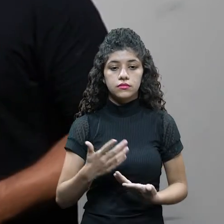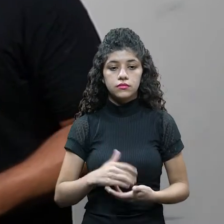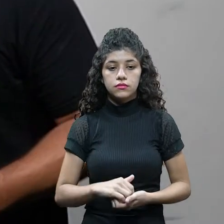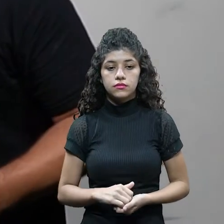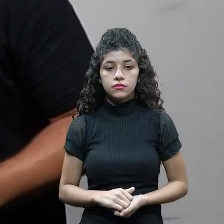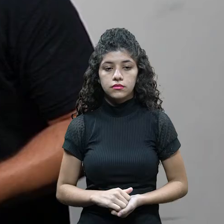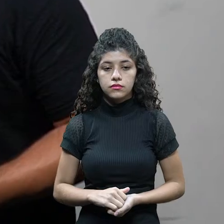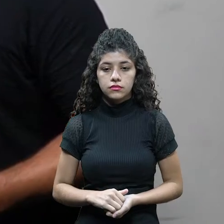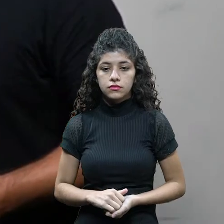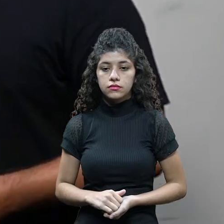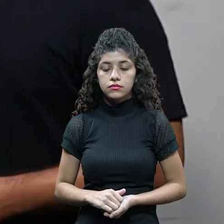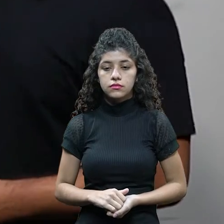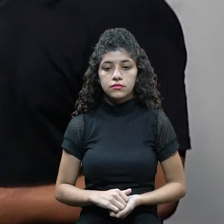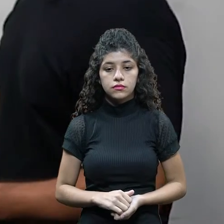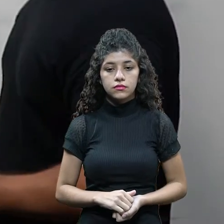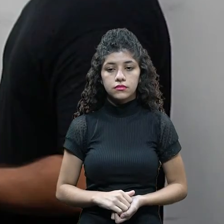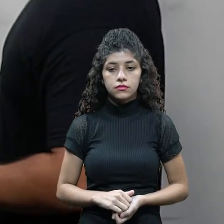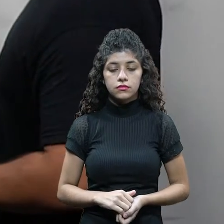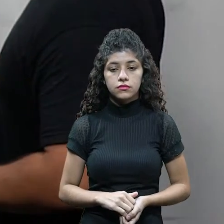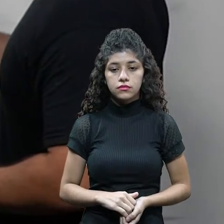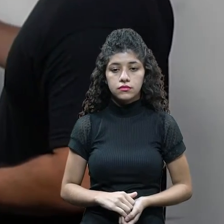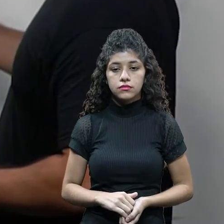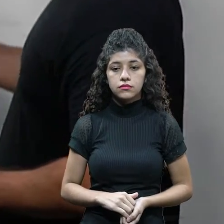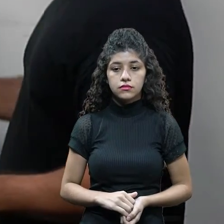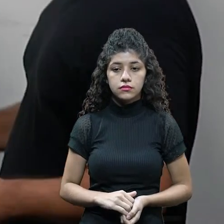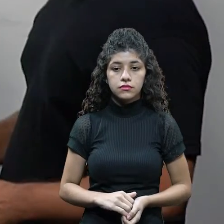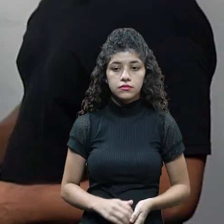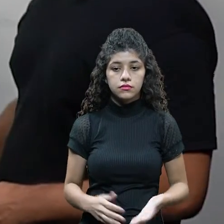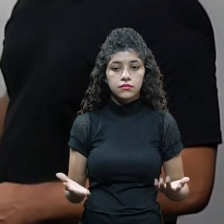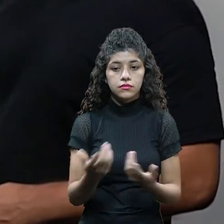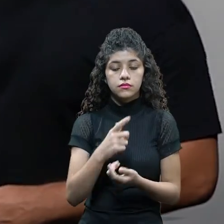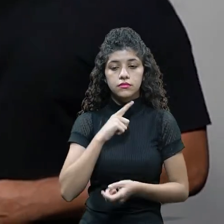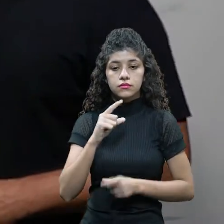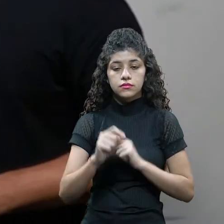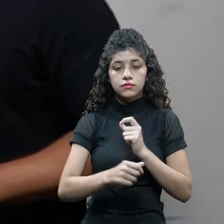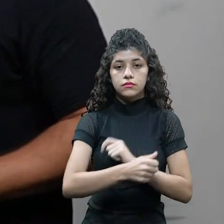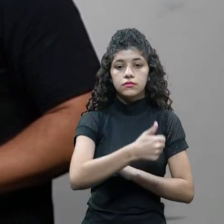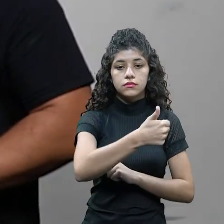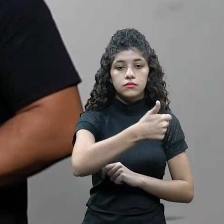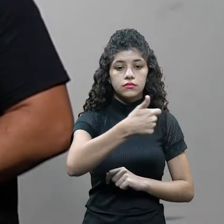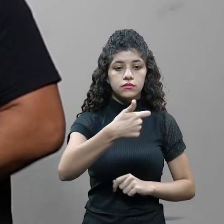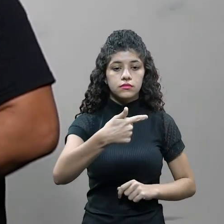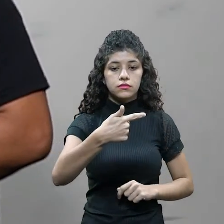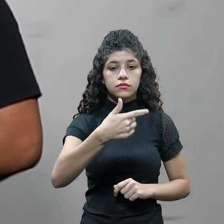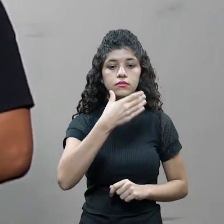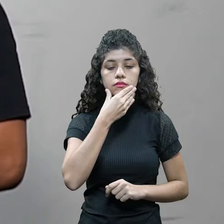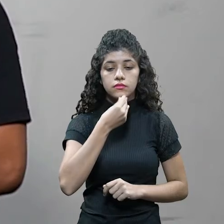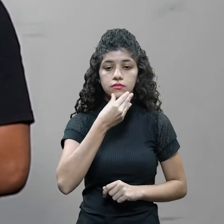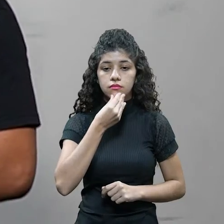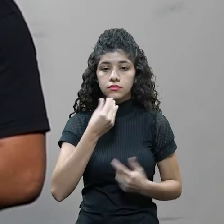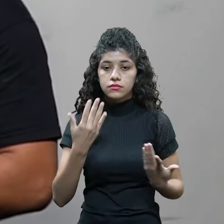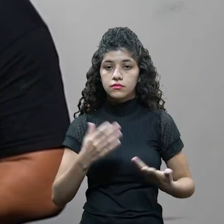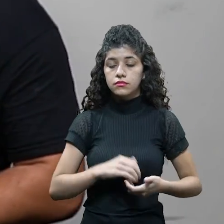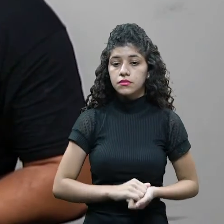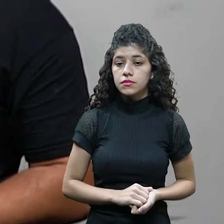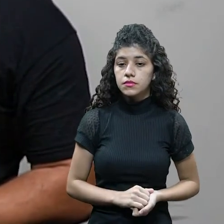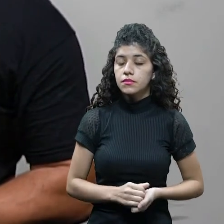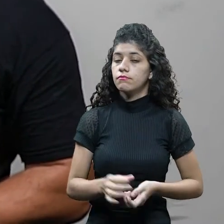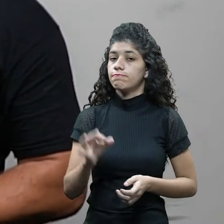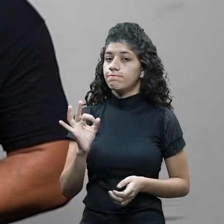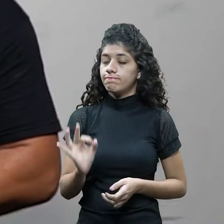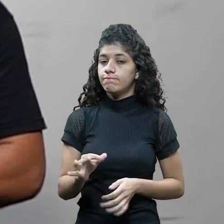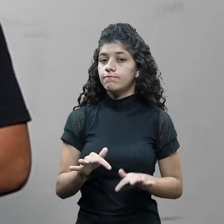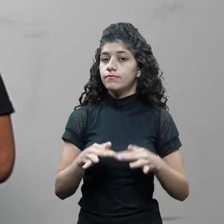há, né, homens com essa numeração, aproximadamente 12 homens. Ficou claro essa questão? É muito